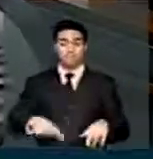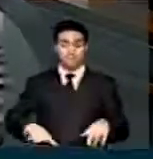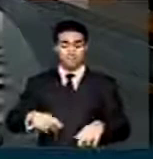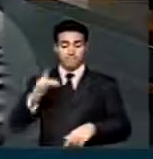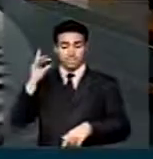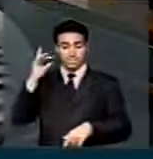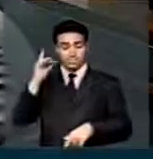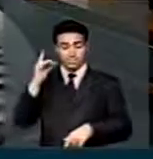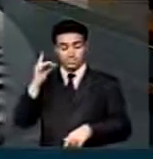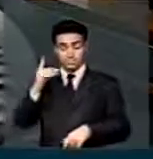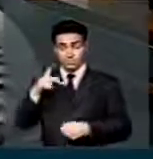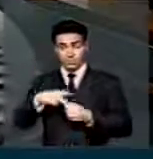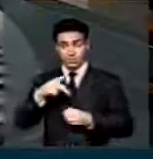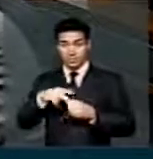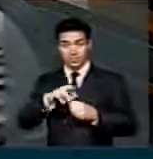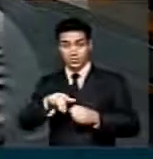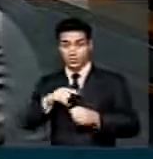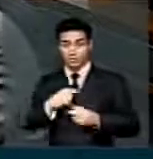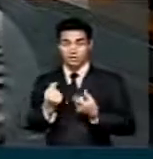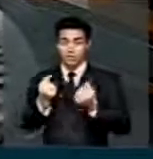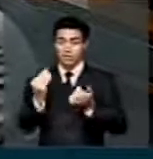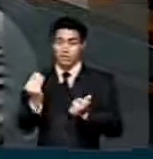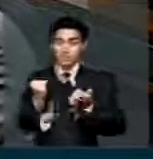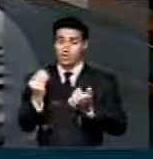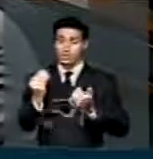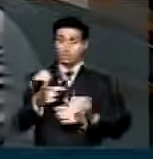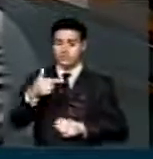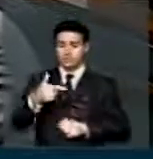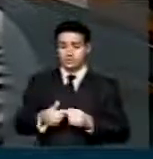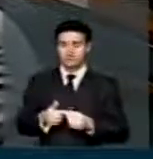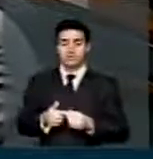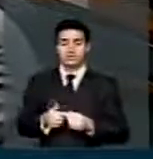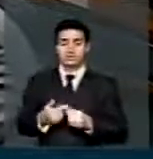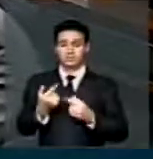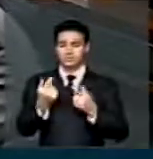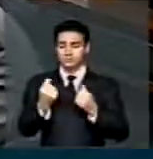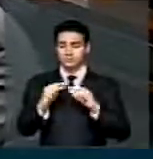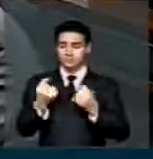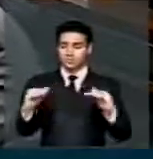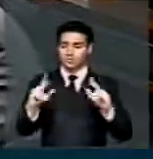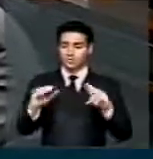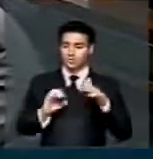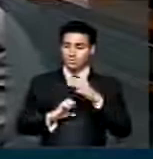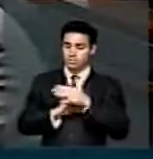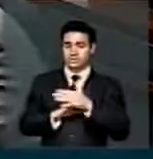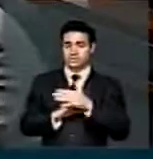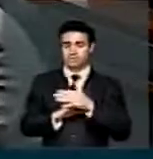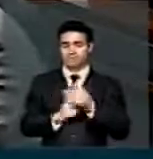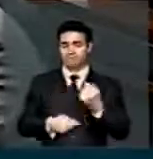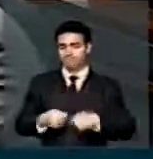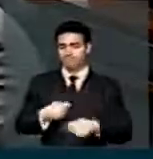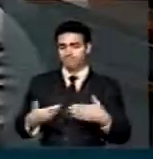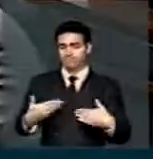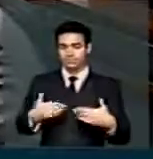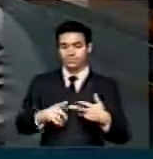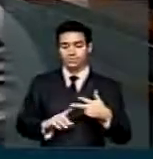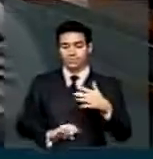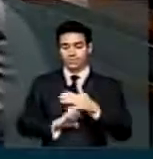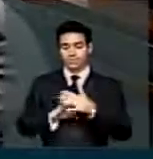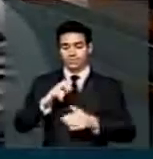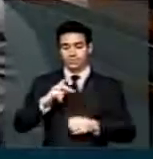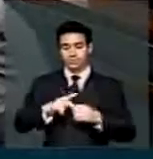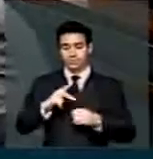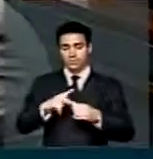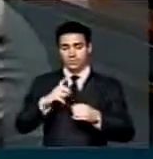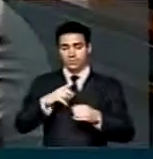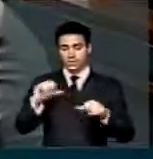colocar o preço do seu produto principal, que é a gasolina, em um patamar compatível com a empresa do mercado. A Petrobras está afundando,